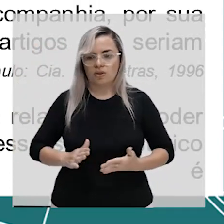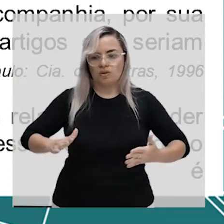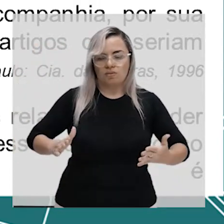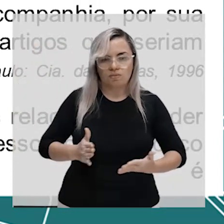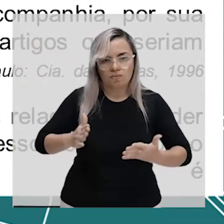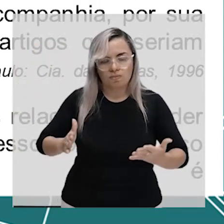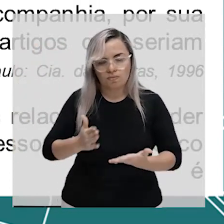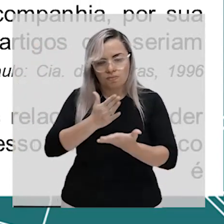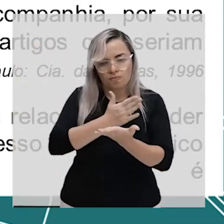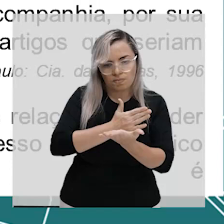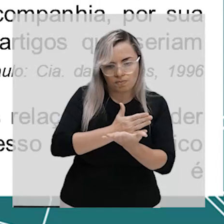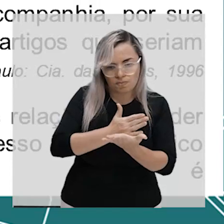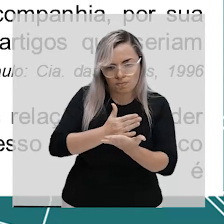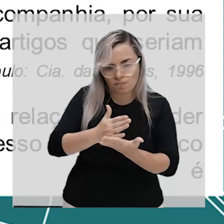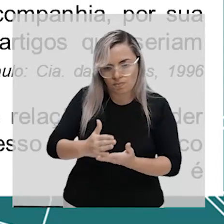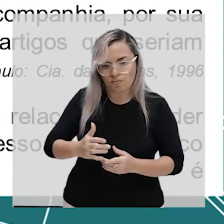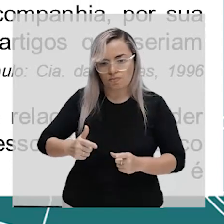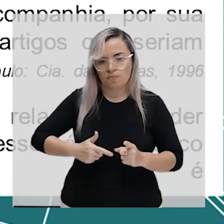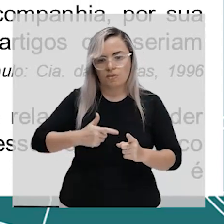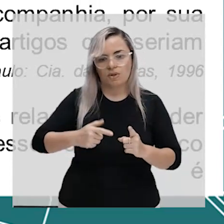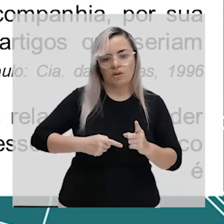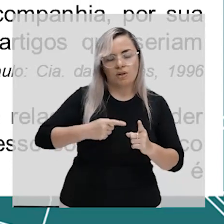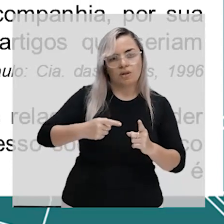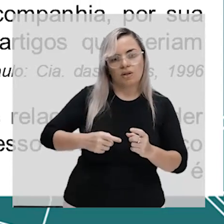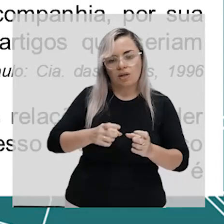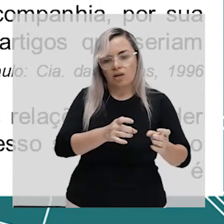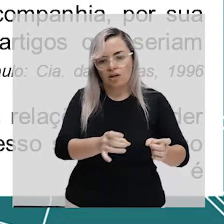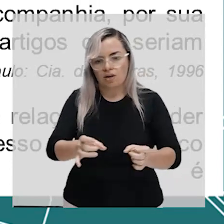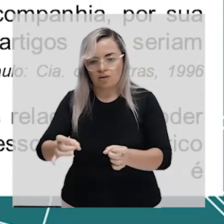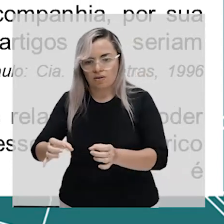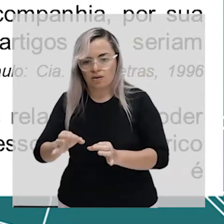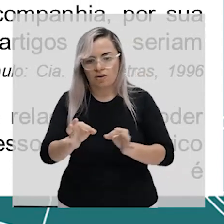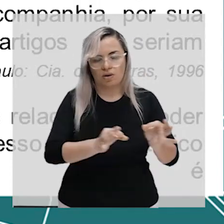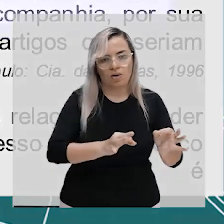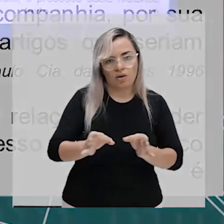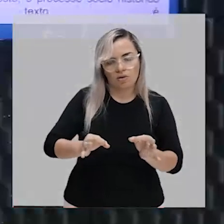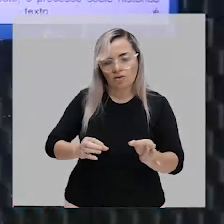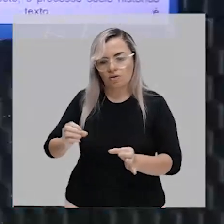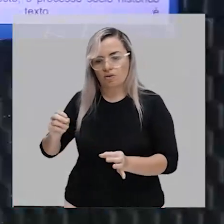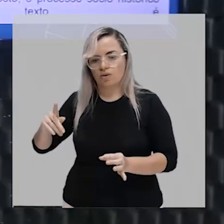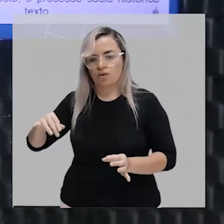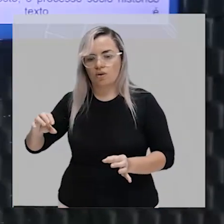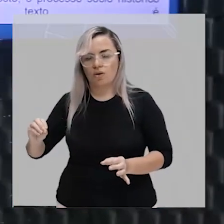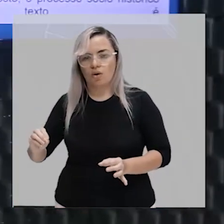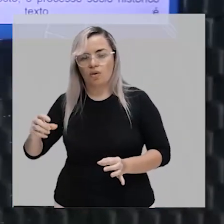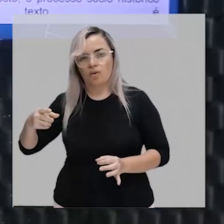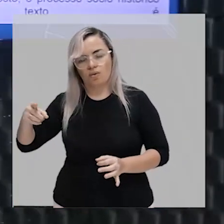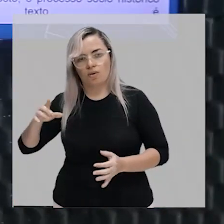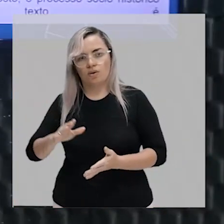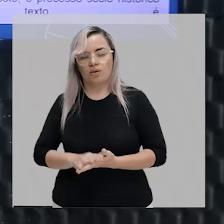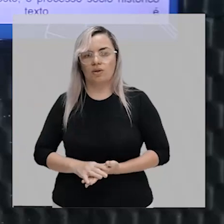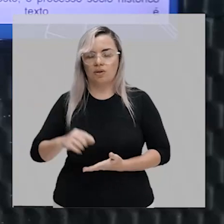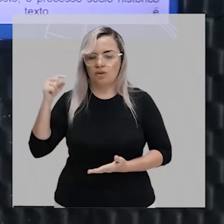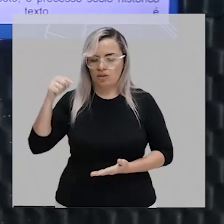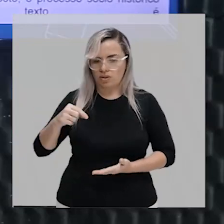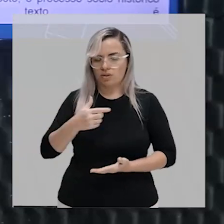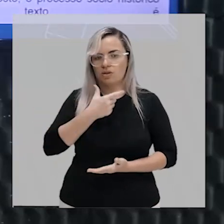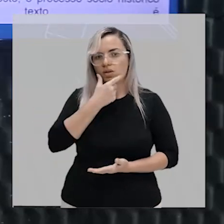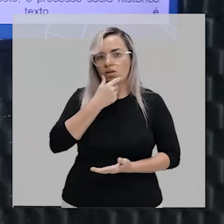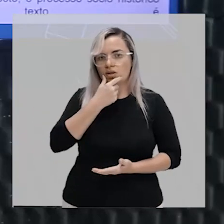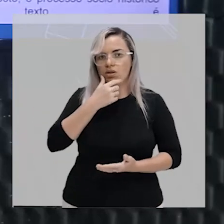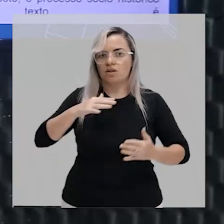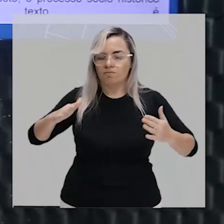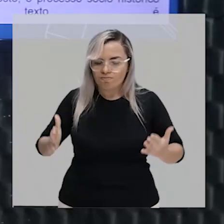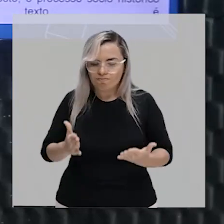produção e à venda organizada do ópio. Inclusive, os ingleses estimularam essa venda do